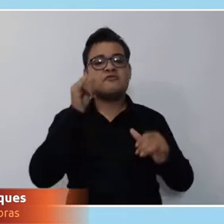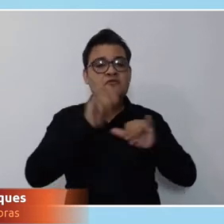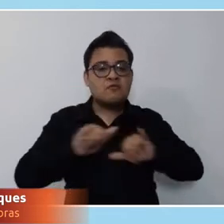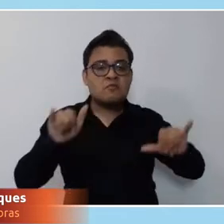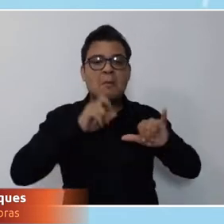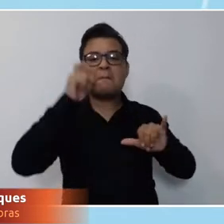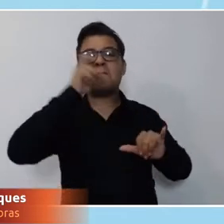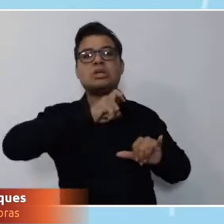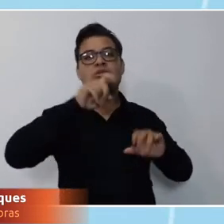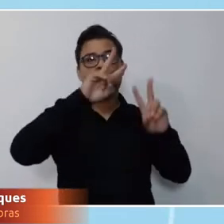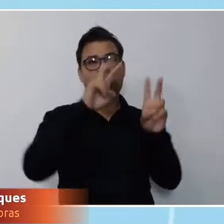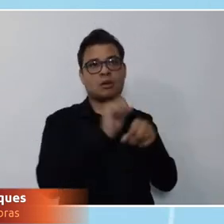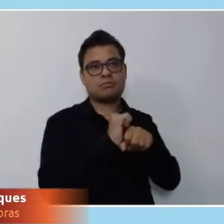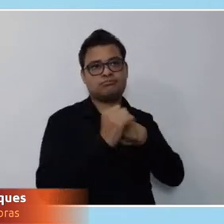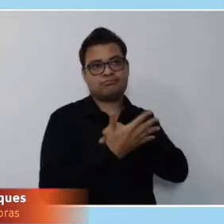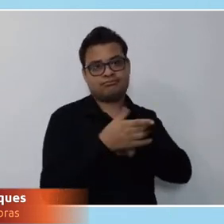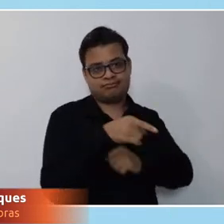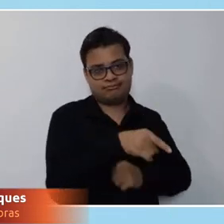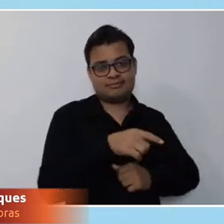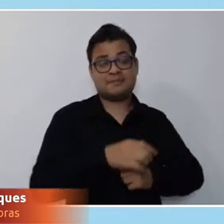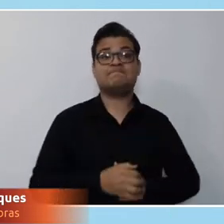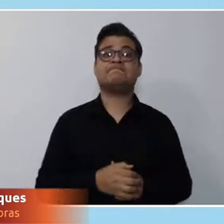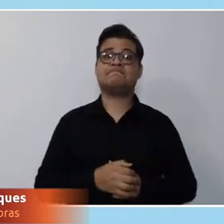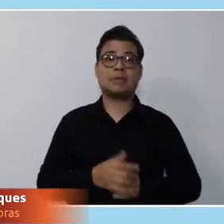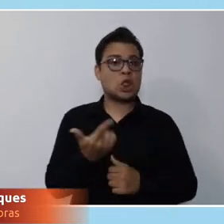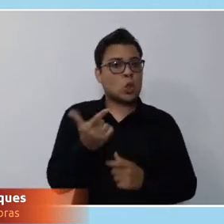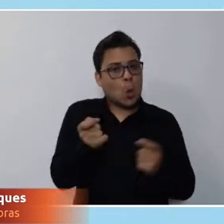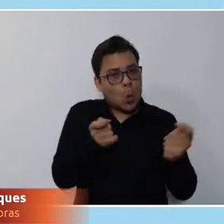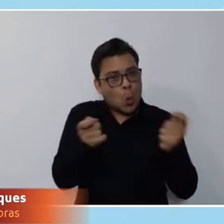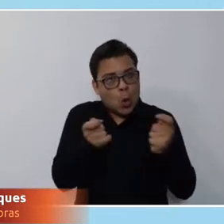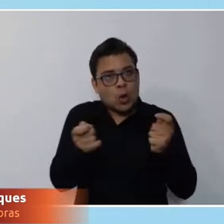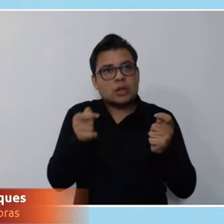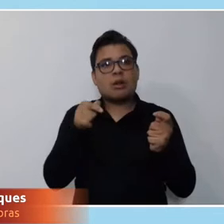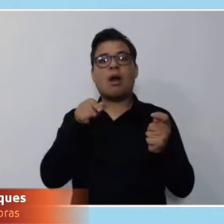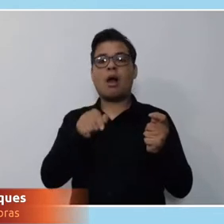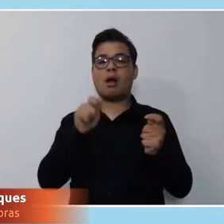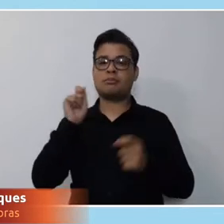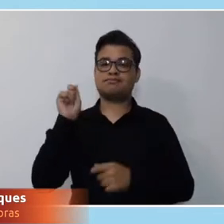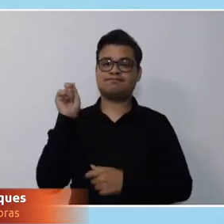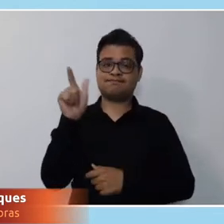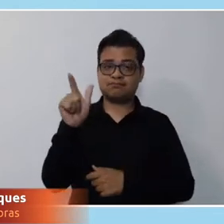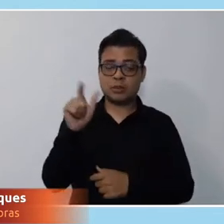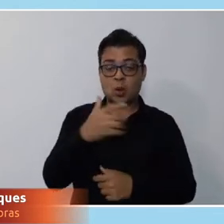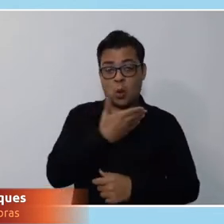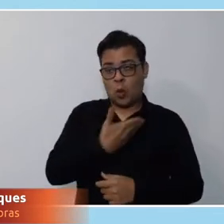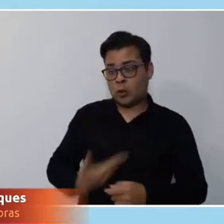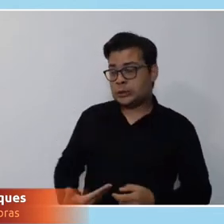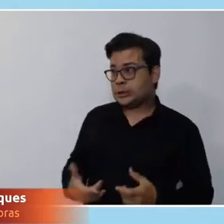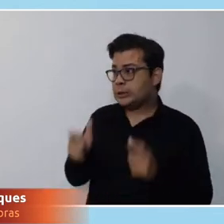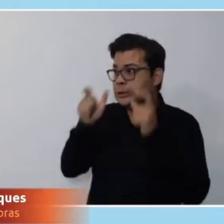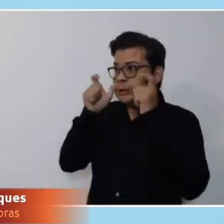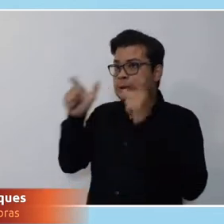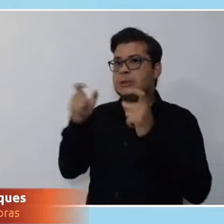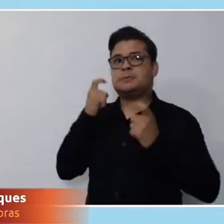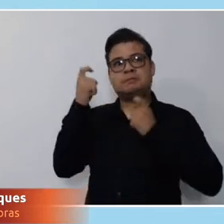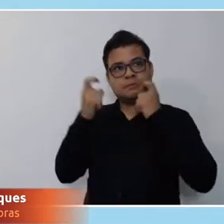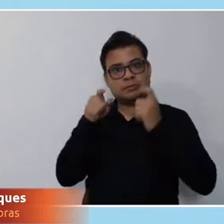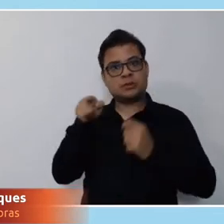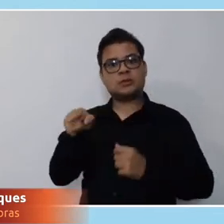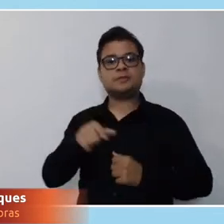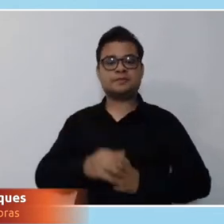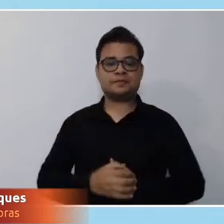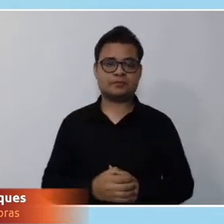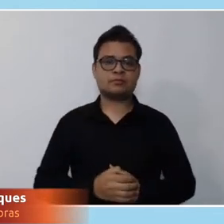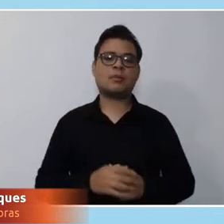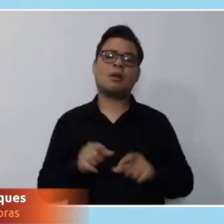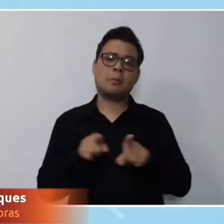as autoridades brasileiras, que não conseguem dialogar com os representantes legais. E ainda falando sobre a Rússia,